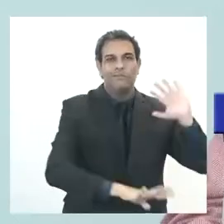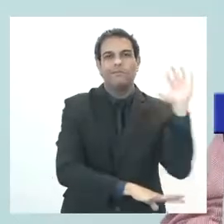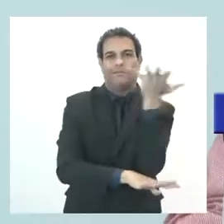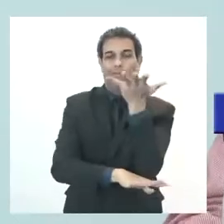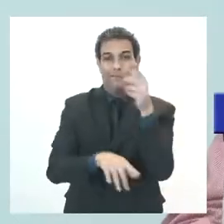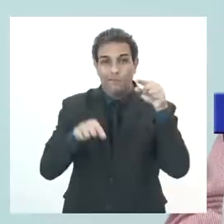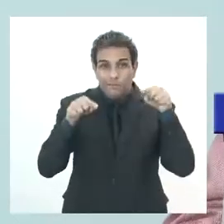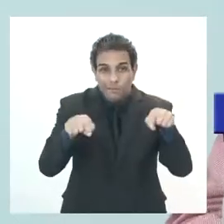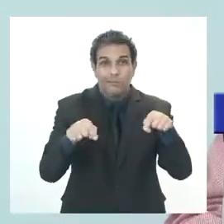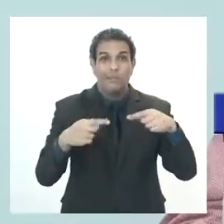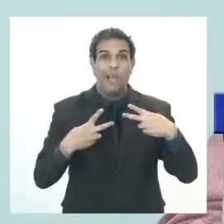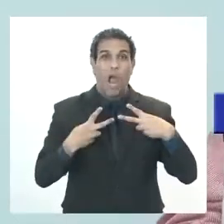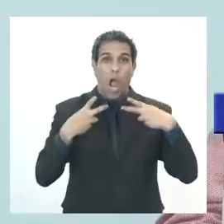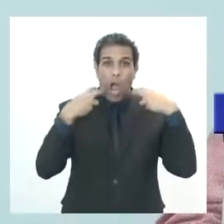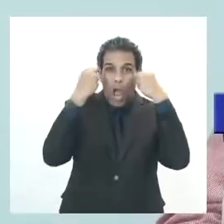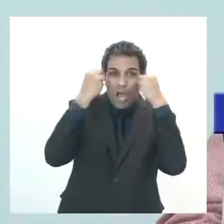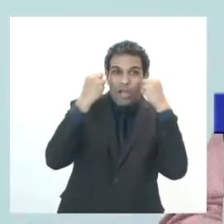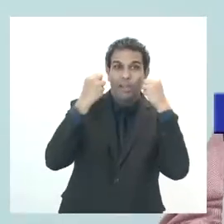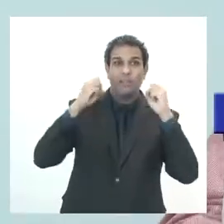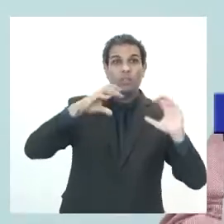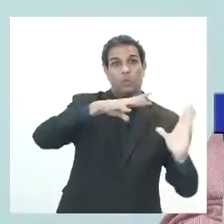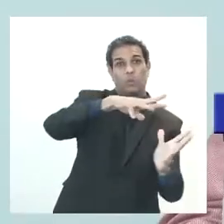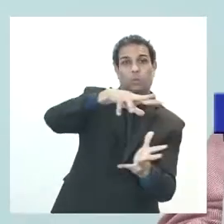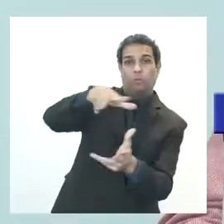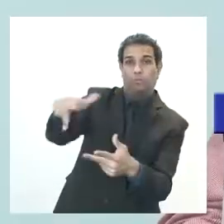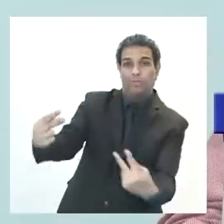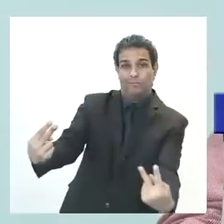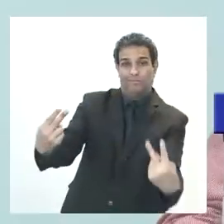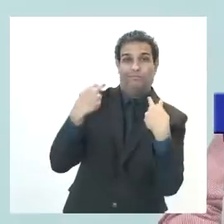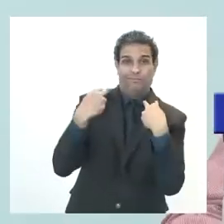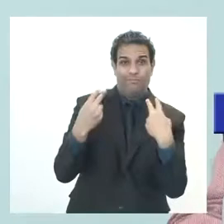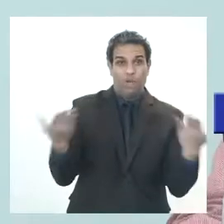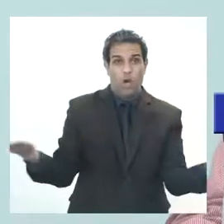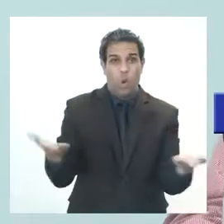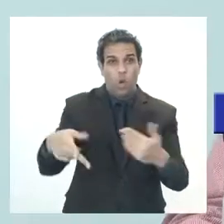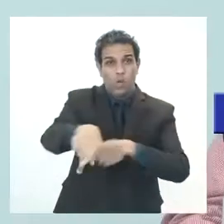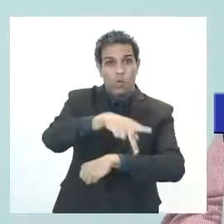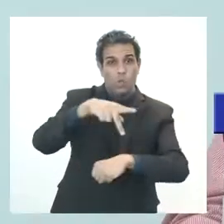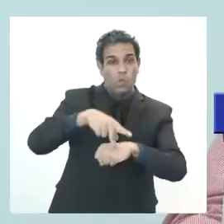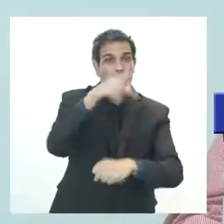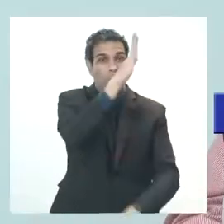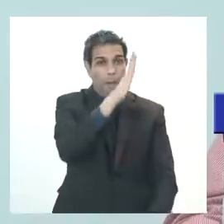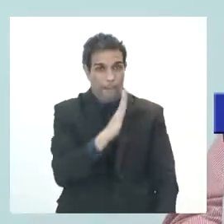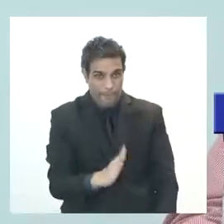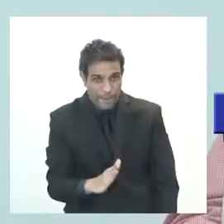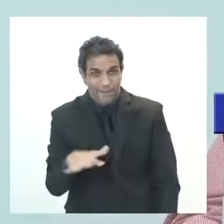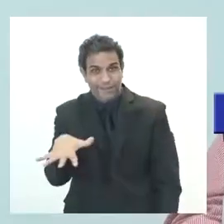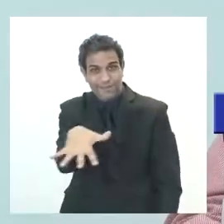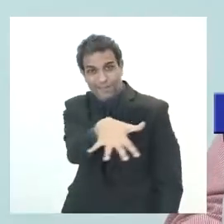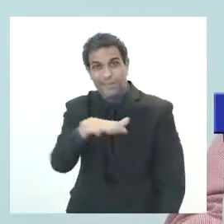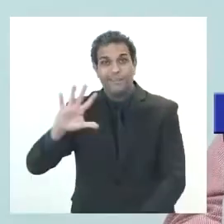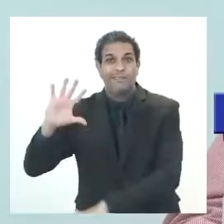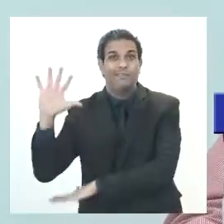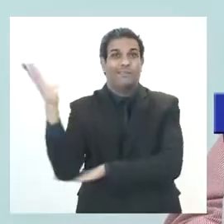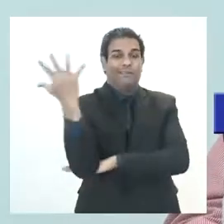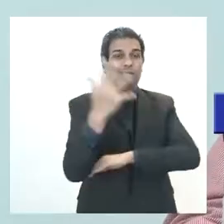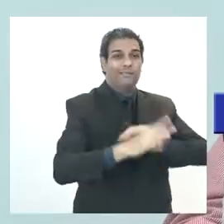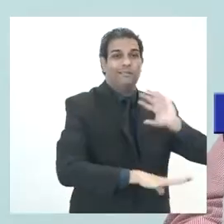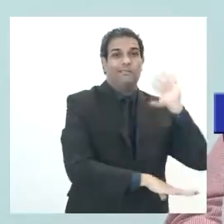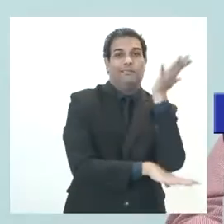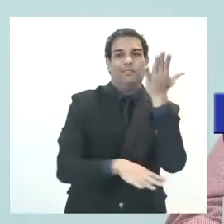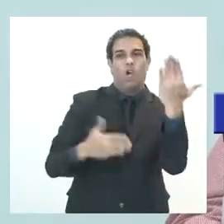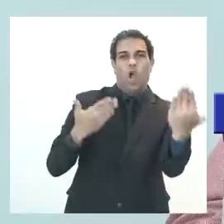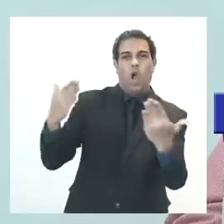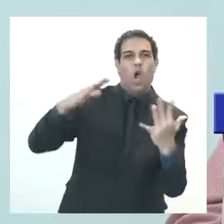passar vergonha Internacional e eu posso dizer hoje que o Brasil em termos de Meio Ambiente no mundo